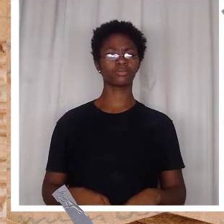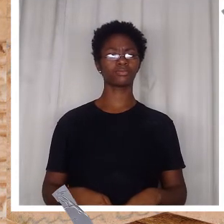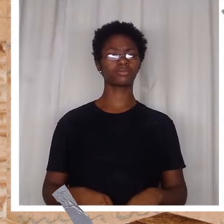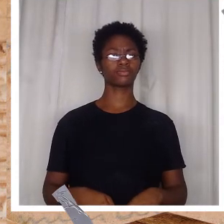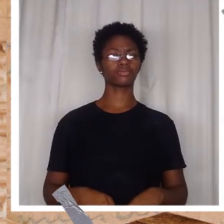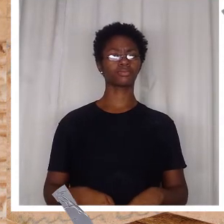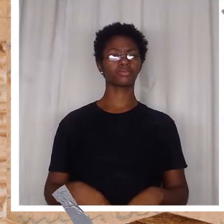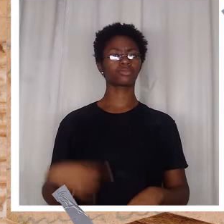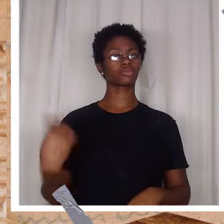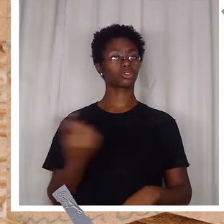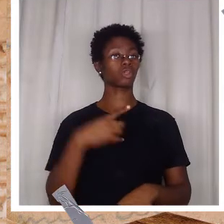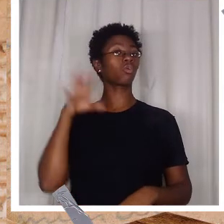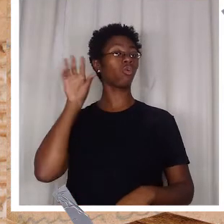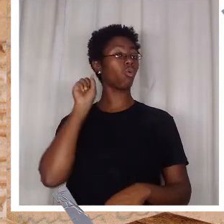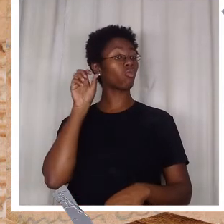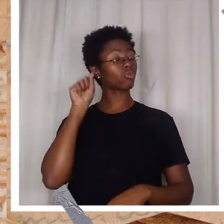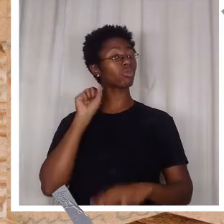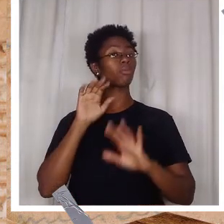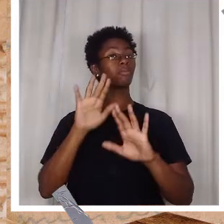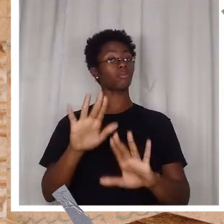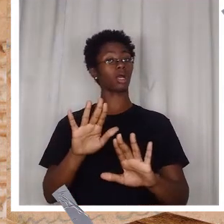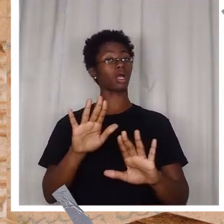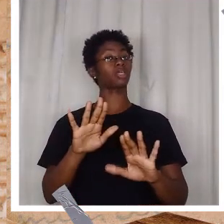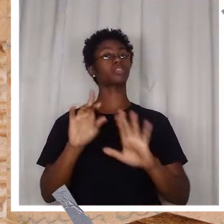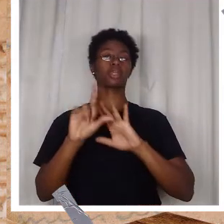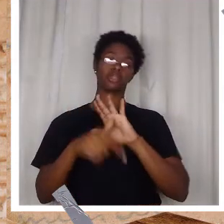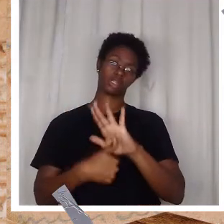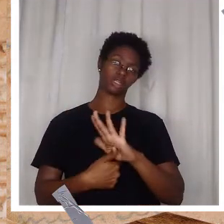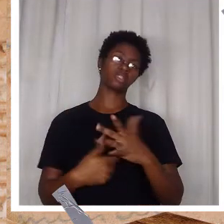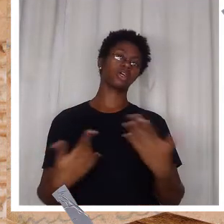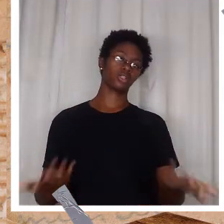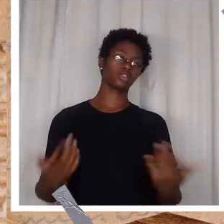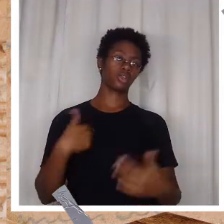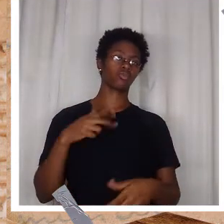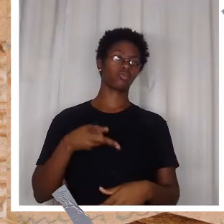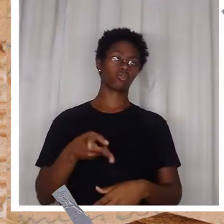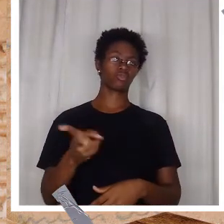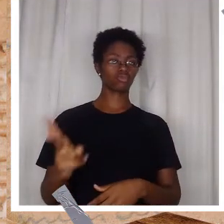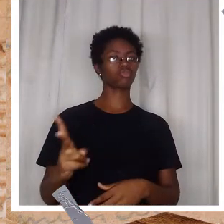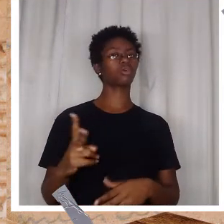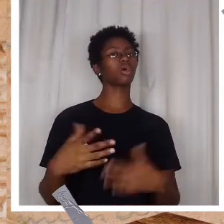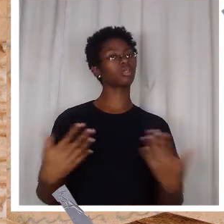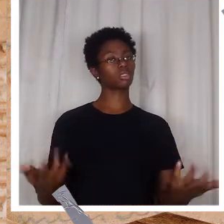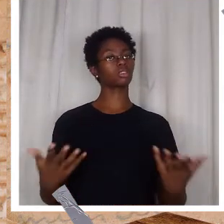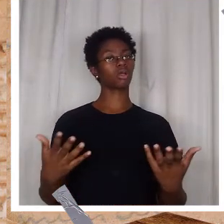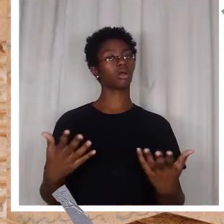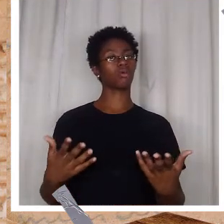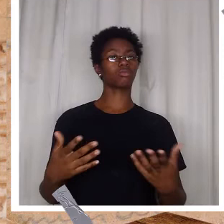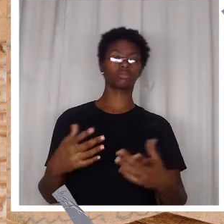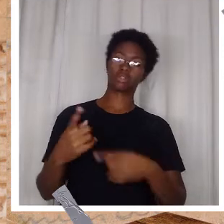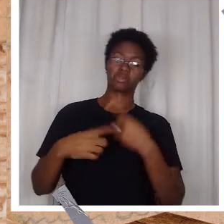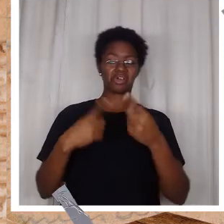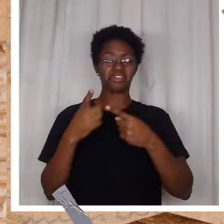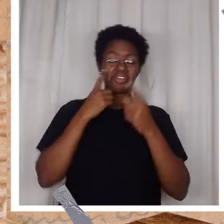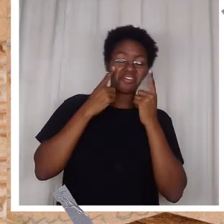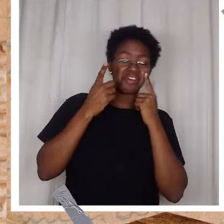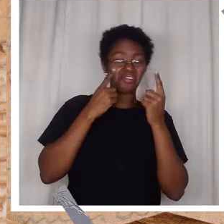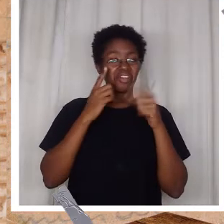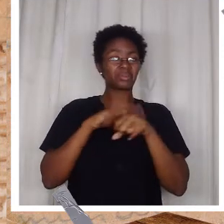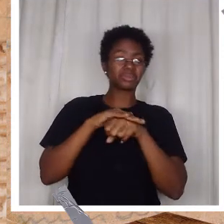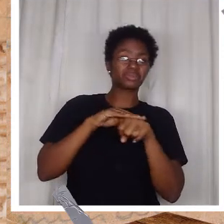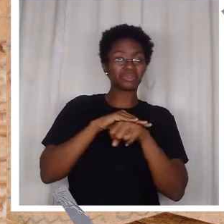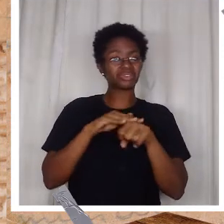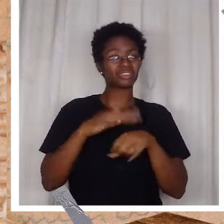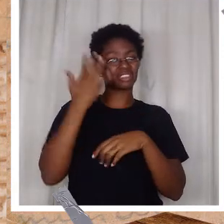A gente estava ouvindo, mas com um delay, né? Bom, vou continuar aqui, a gente vai negociando aí. Vai ser uma